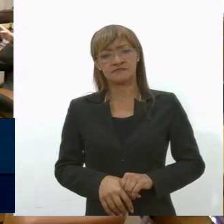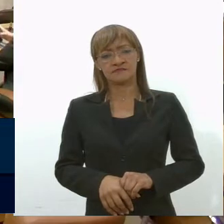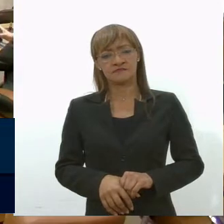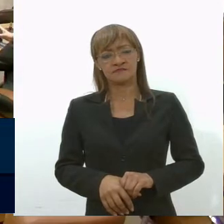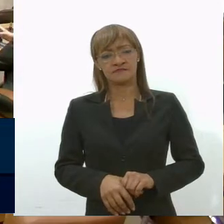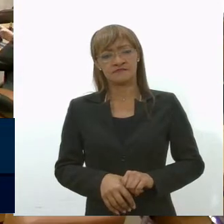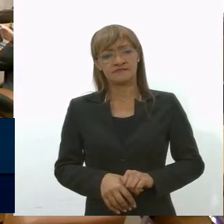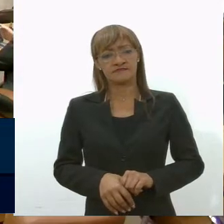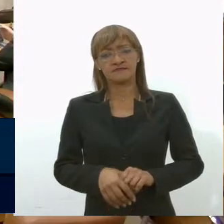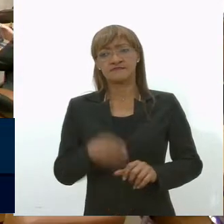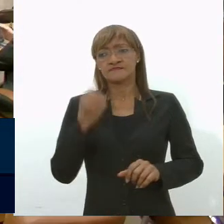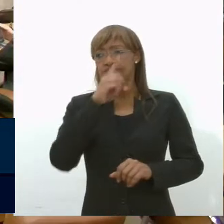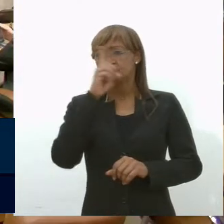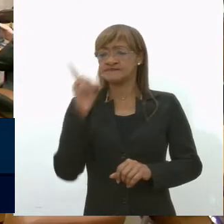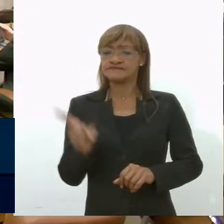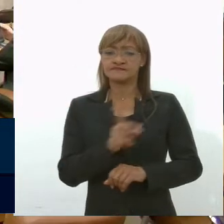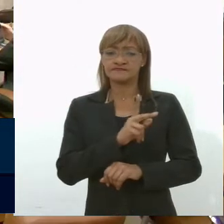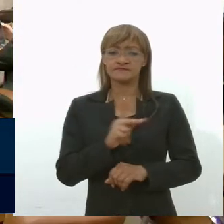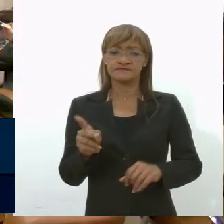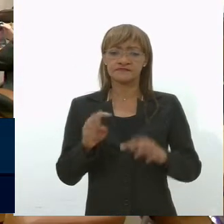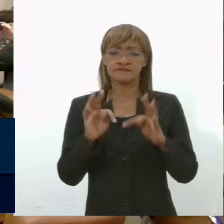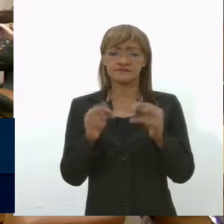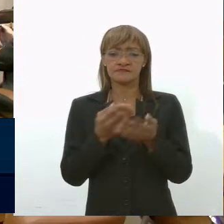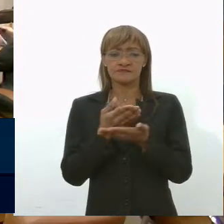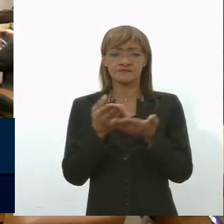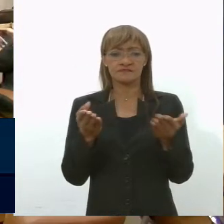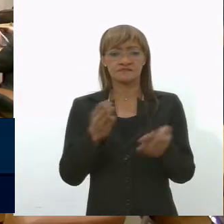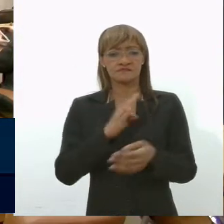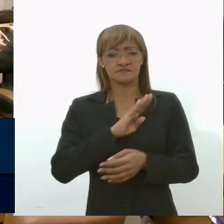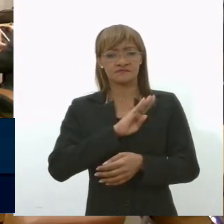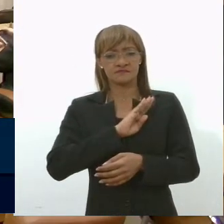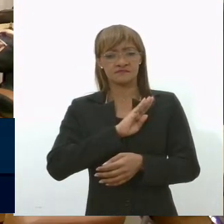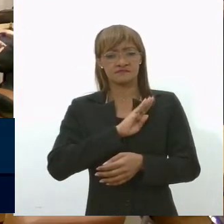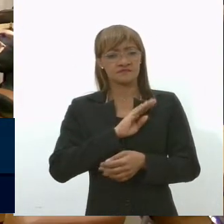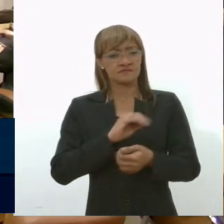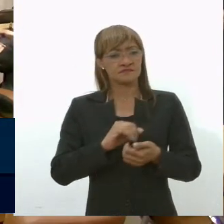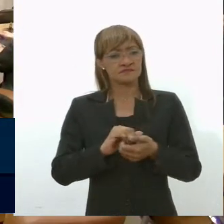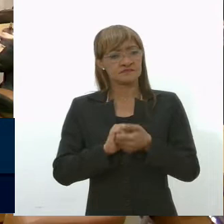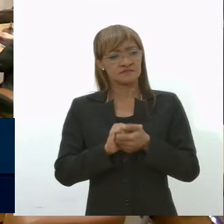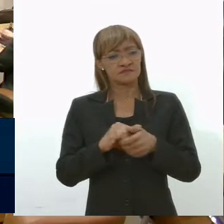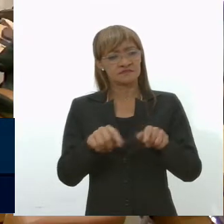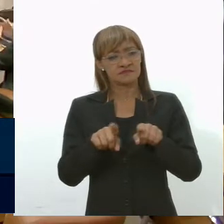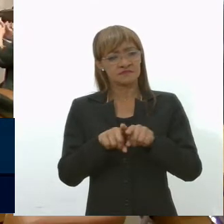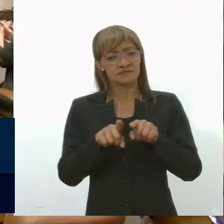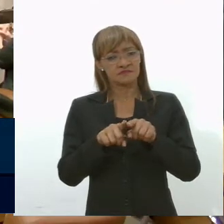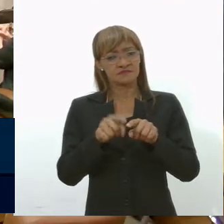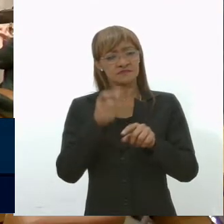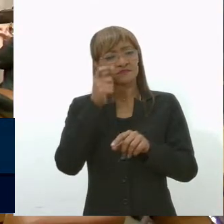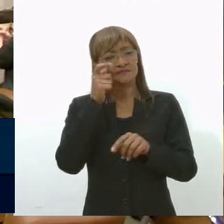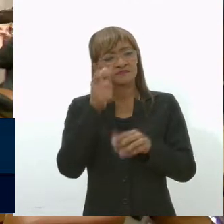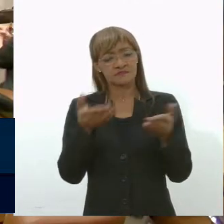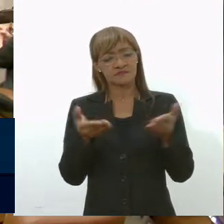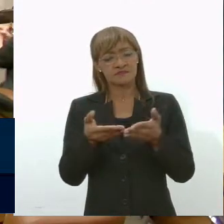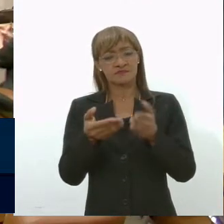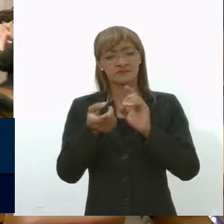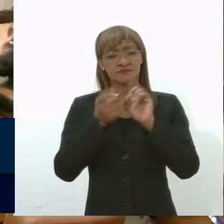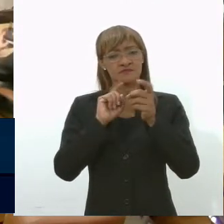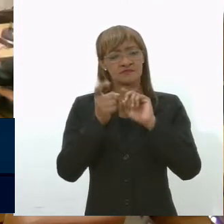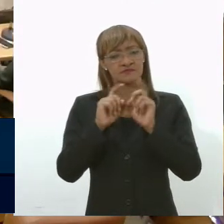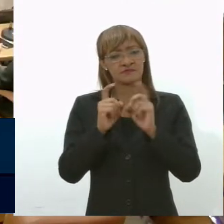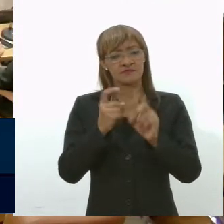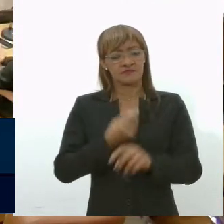Bom dia, senhor presidente. Bom dia a todos os colegas parlamentares. Cumprimentos que acompanham a sessão na manhã de hoje, tanto aqui